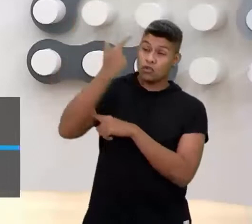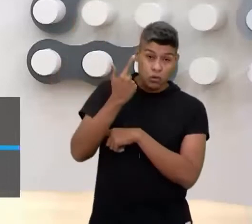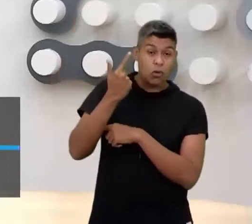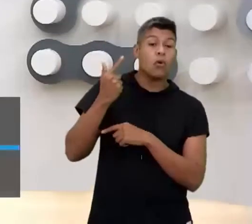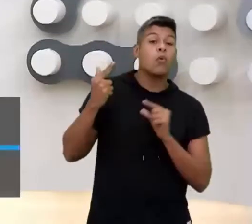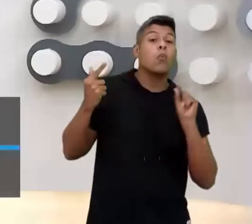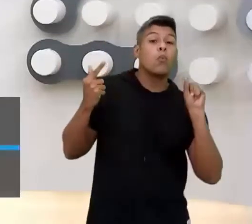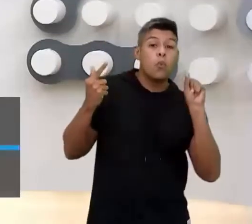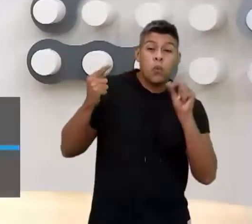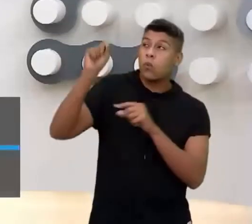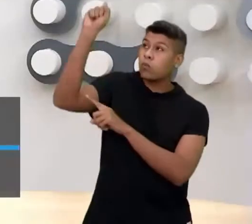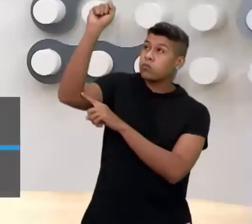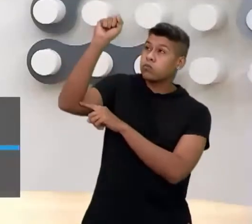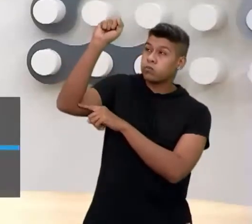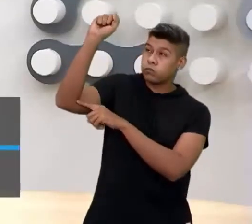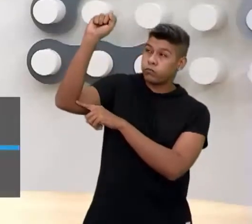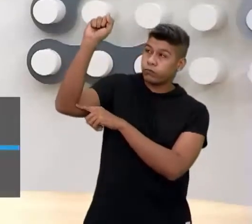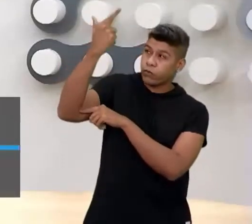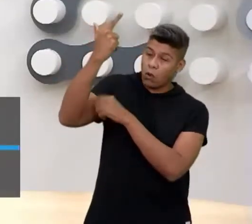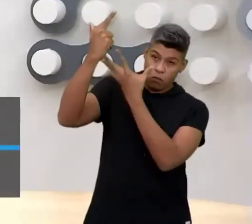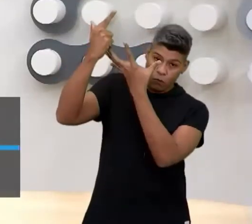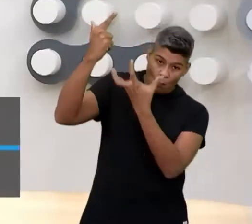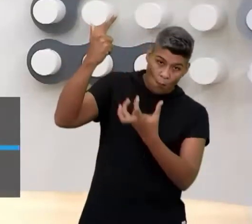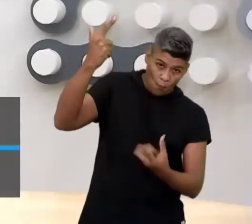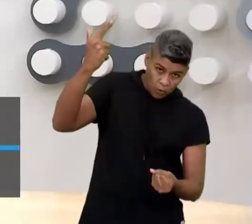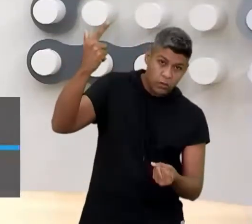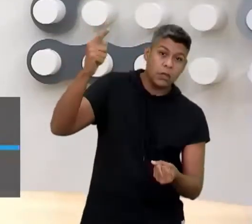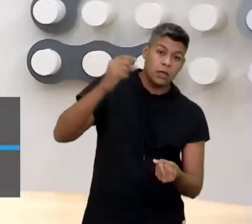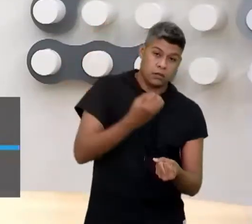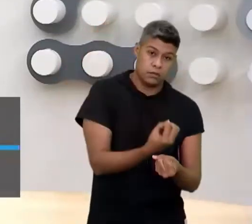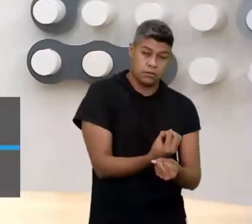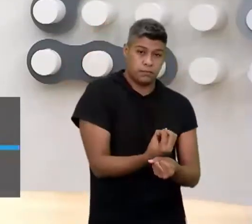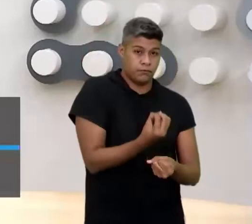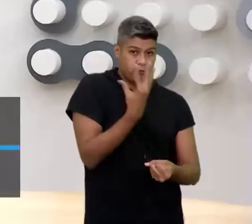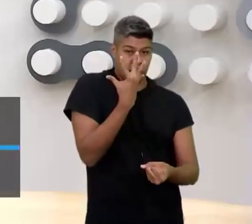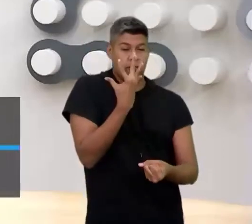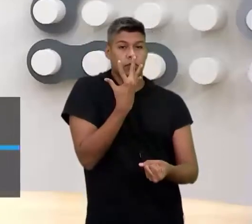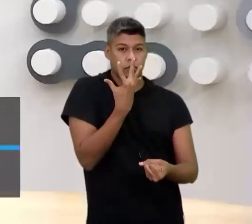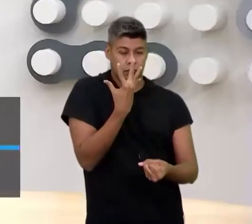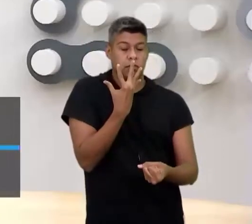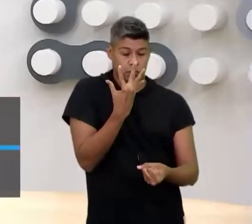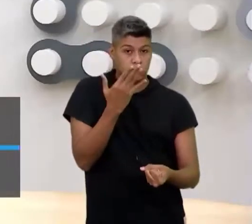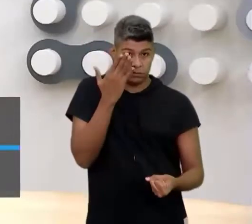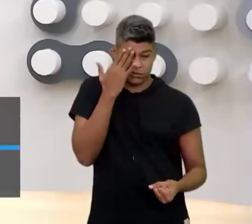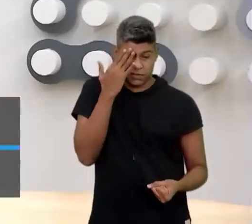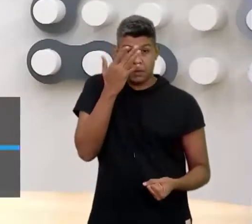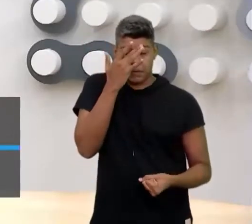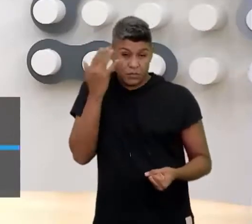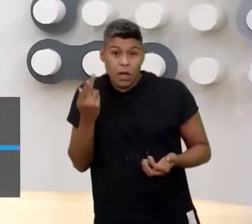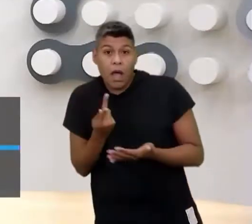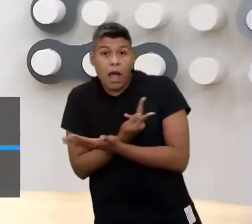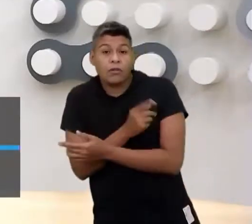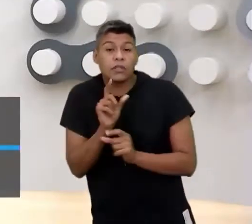solares, eles atingem a neve, né, o gelo, e eles são refletidos no olho da pessoa. E a pessoa pode ter